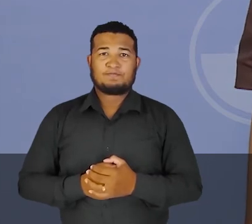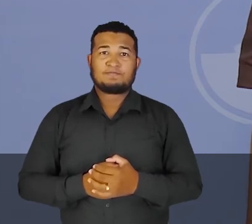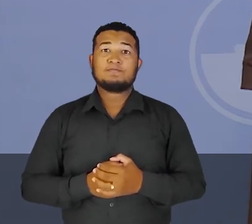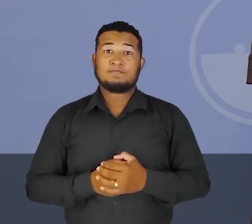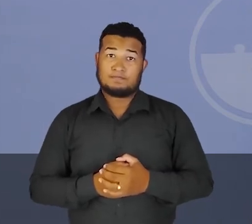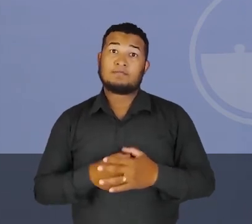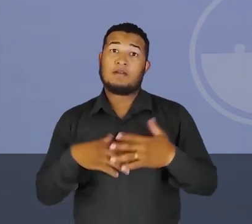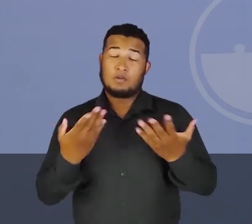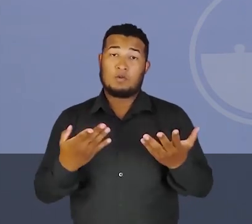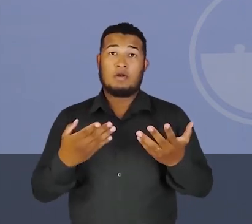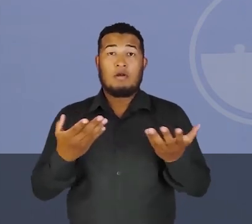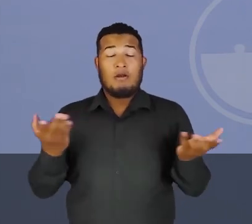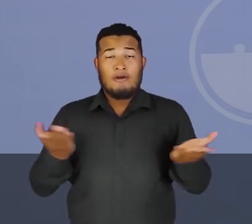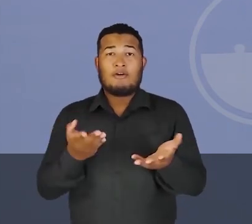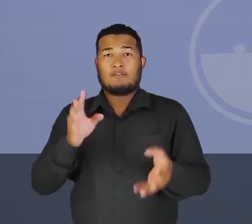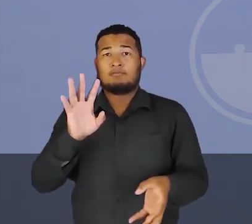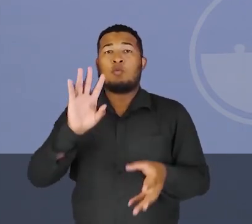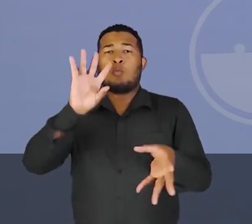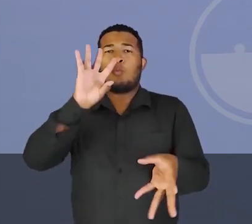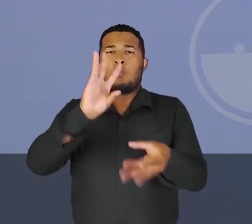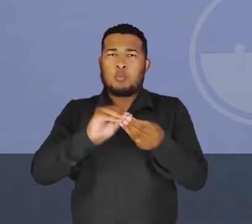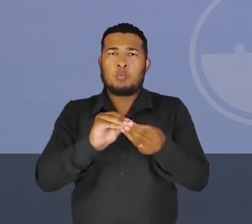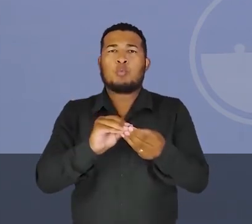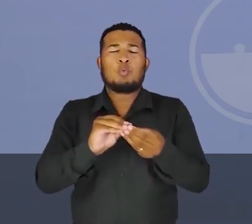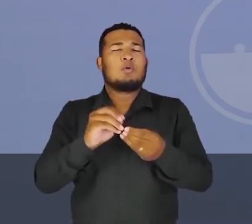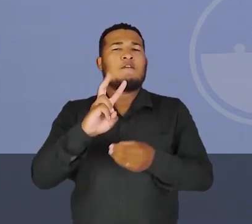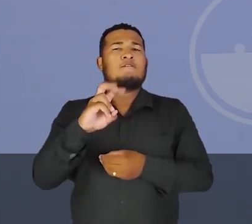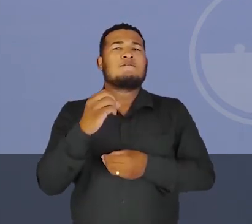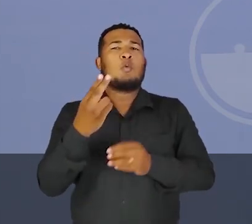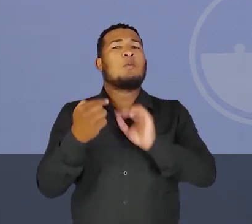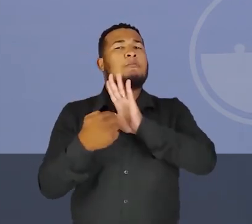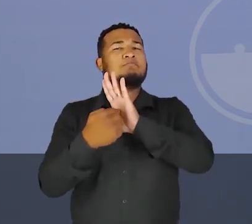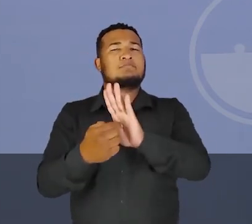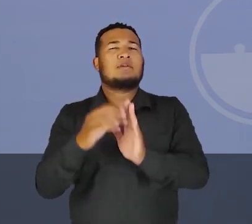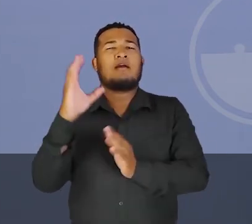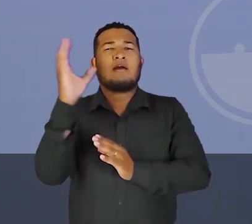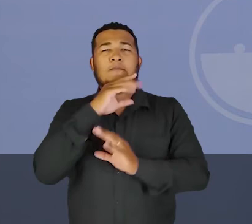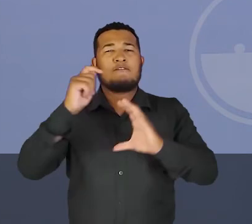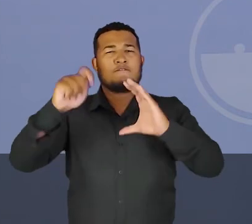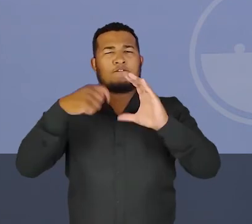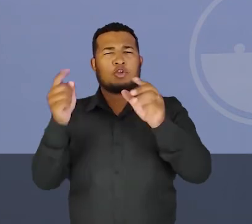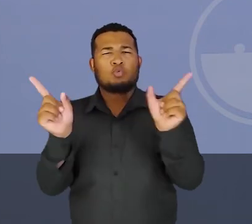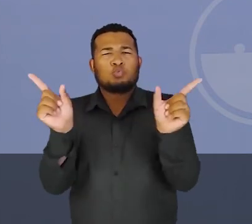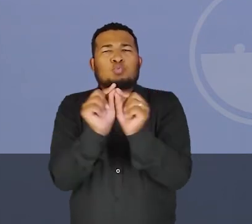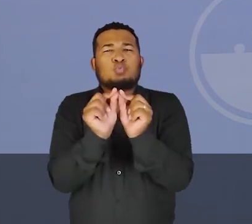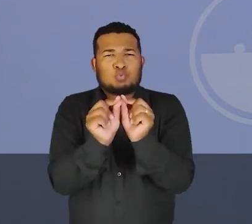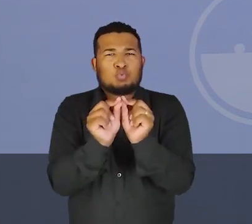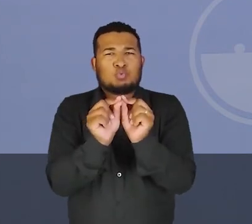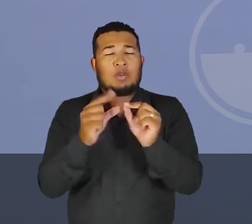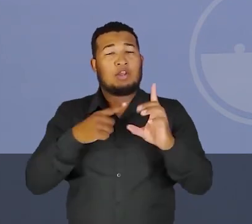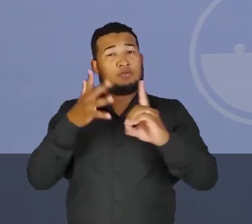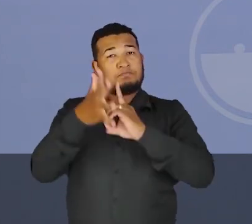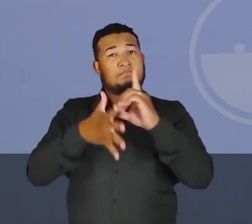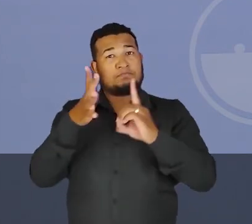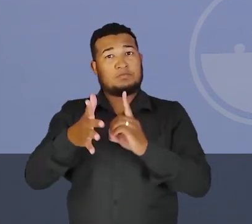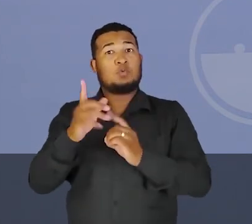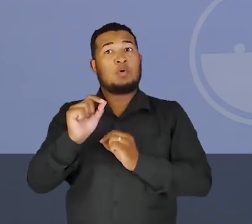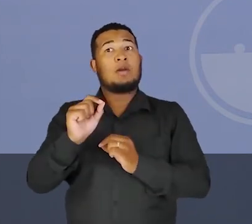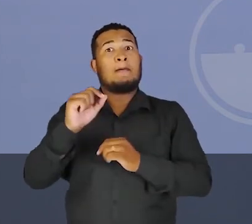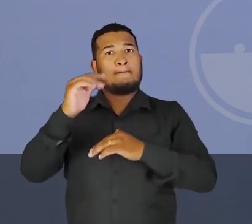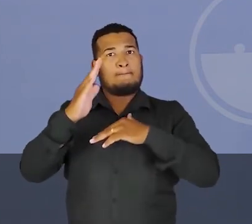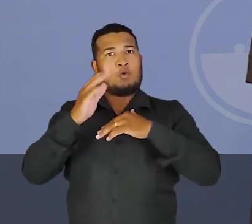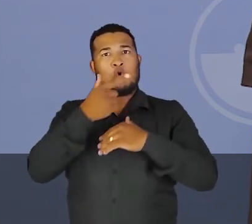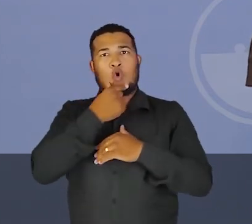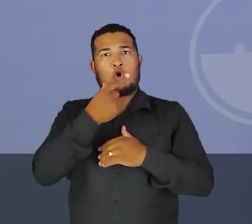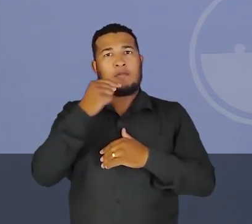eu vou, então, encerrando aqui, eu vou mostrar para vocês um pequeno vídeo bem curtinho com a fala de um artista conceitual